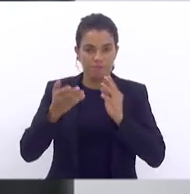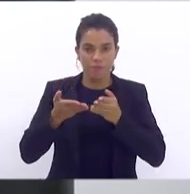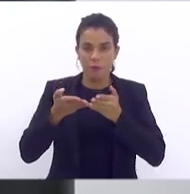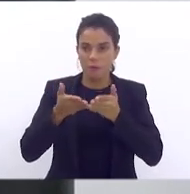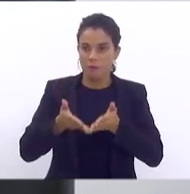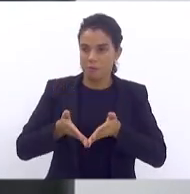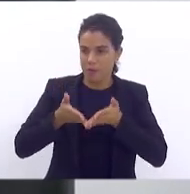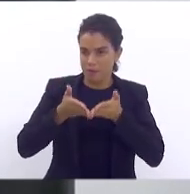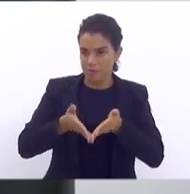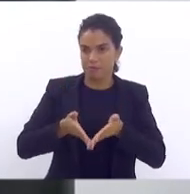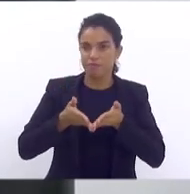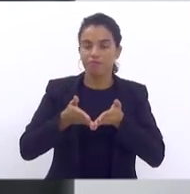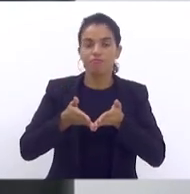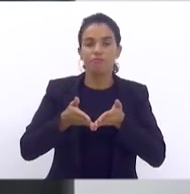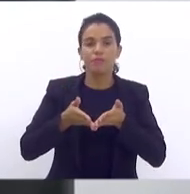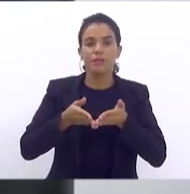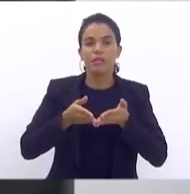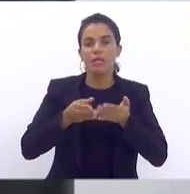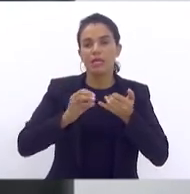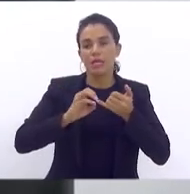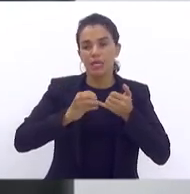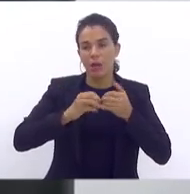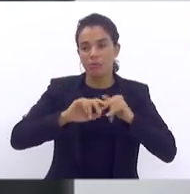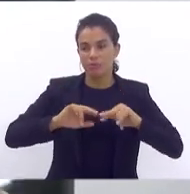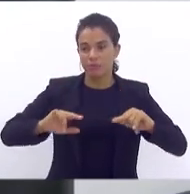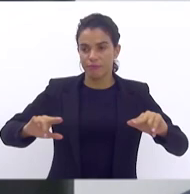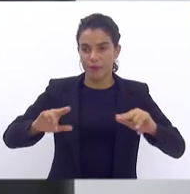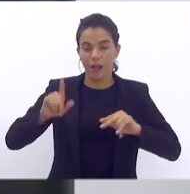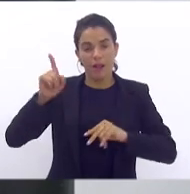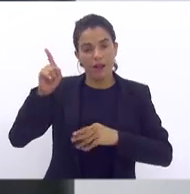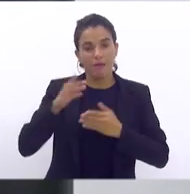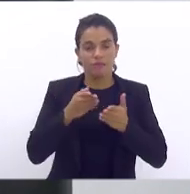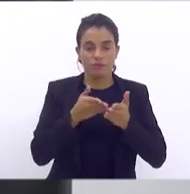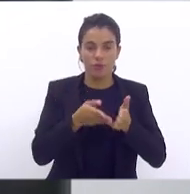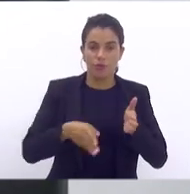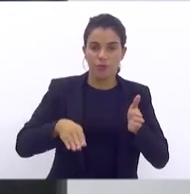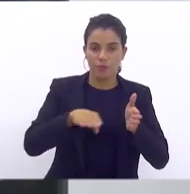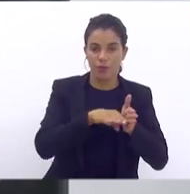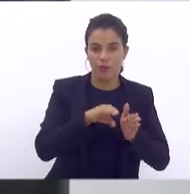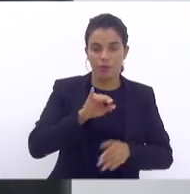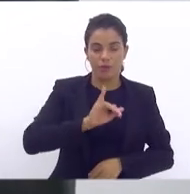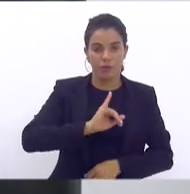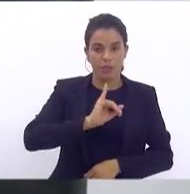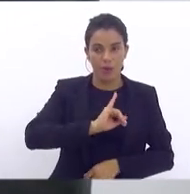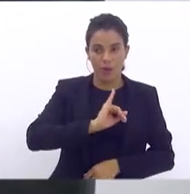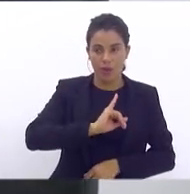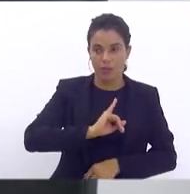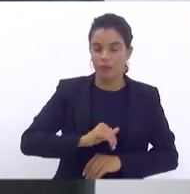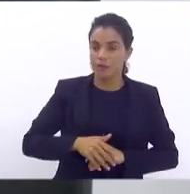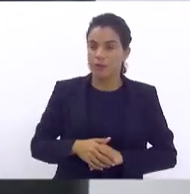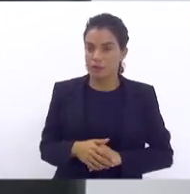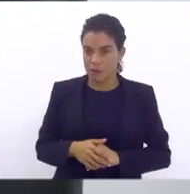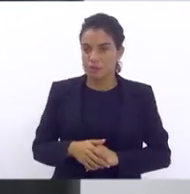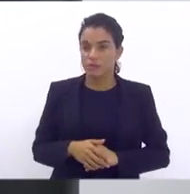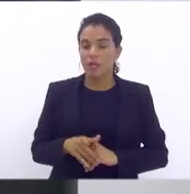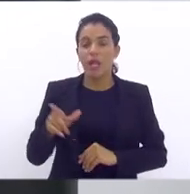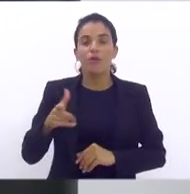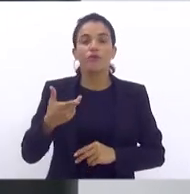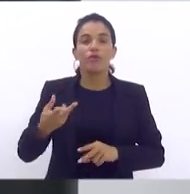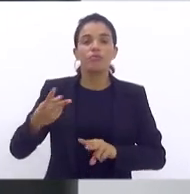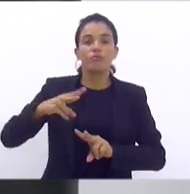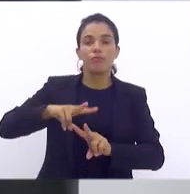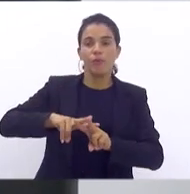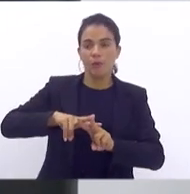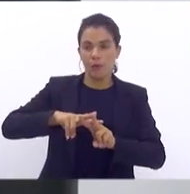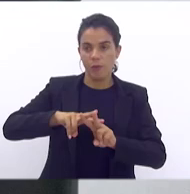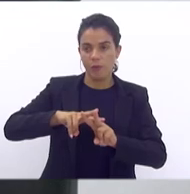navio graneleiro lá no porto de Itaguaí. No deslocamento desse graneleiro, ele ficou preso